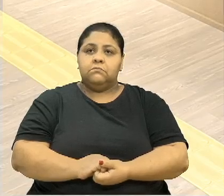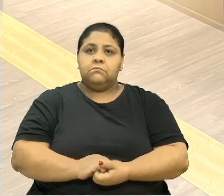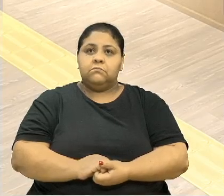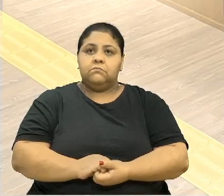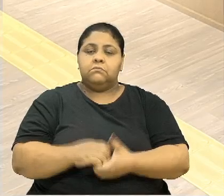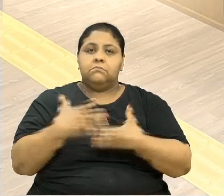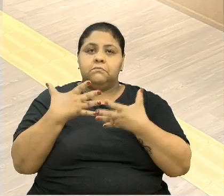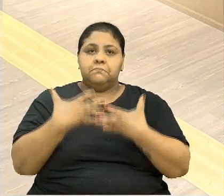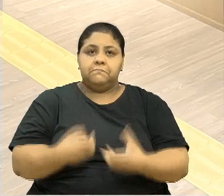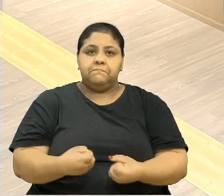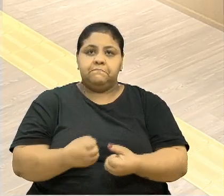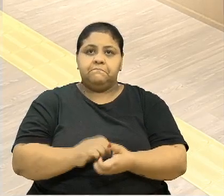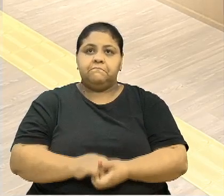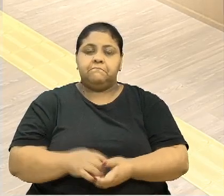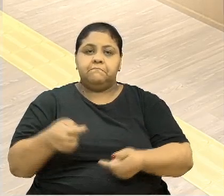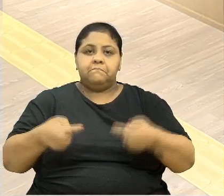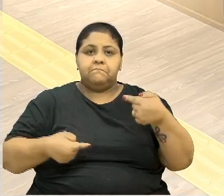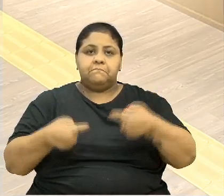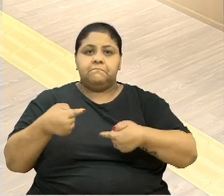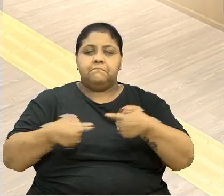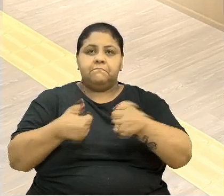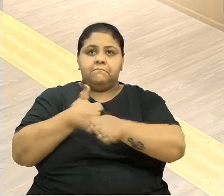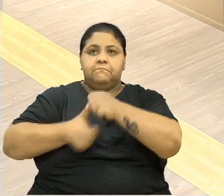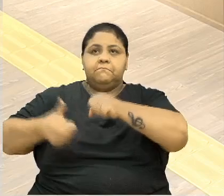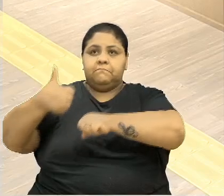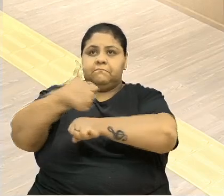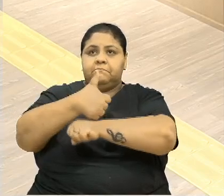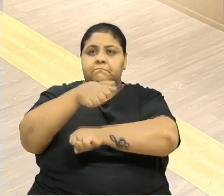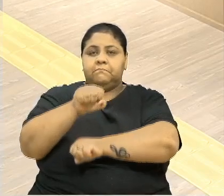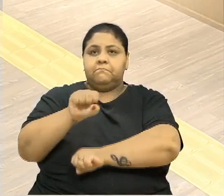Dispensa concedida. Então, em discussão, o substitutivo